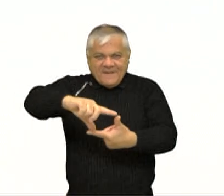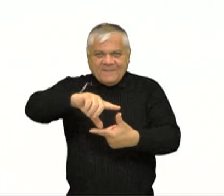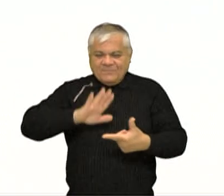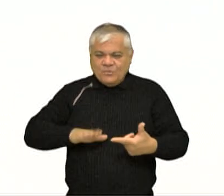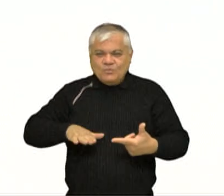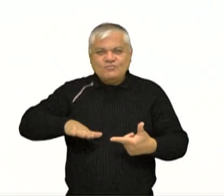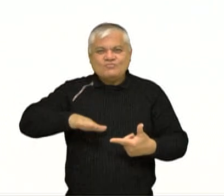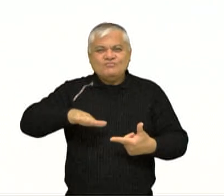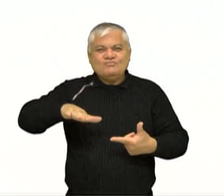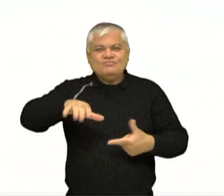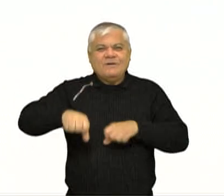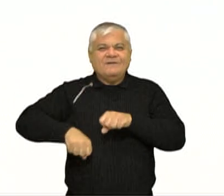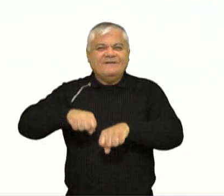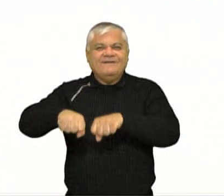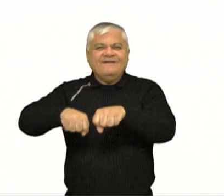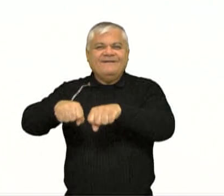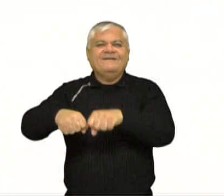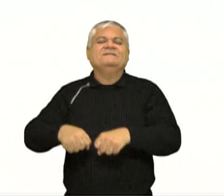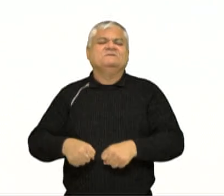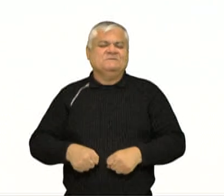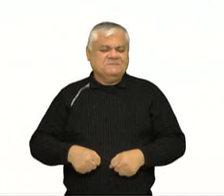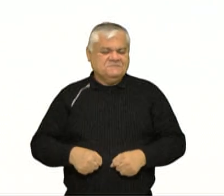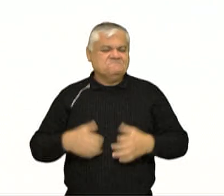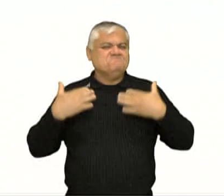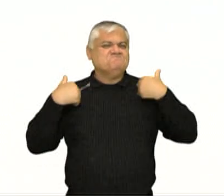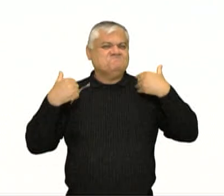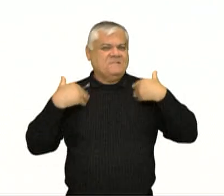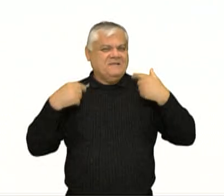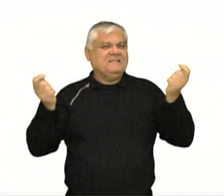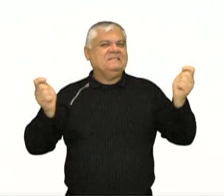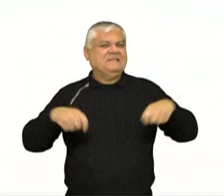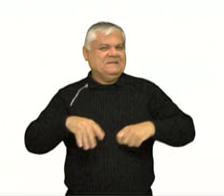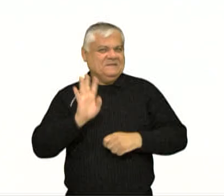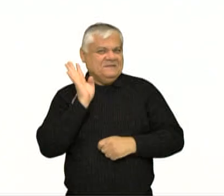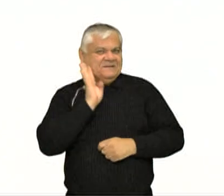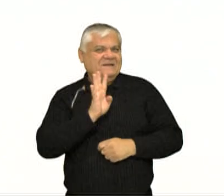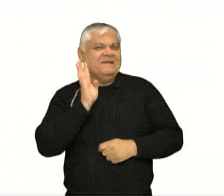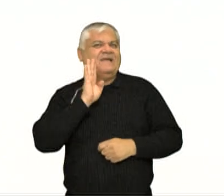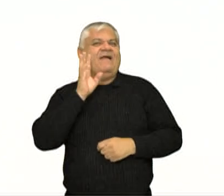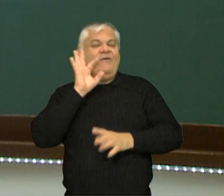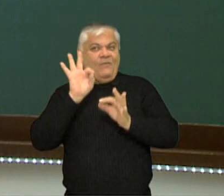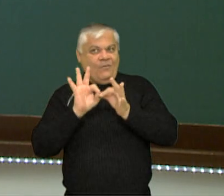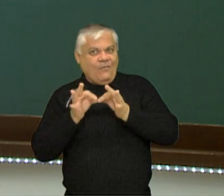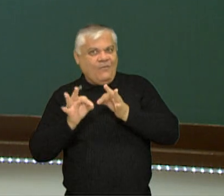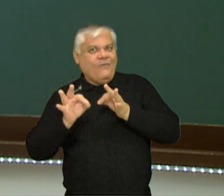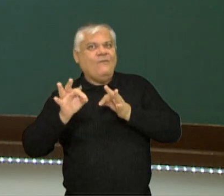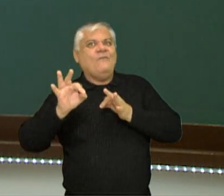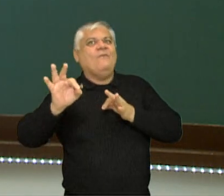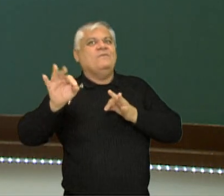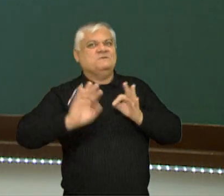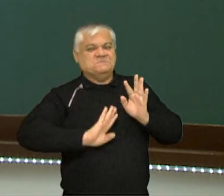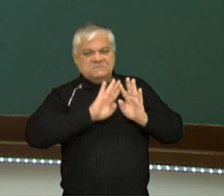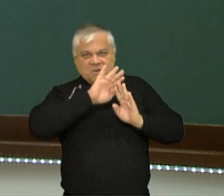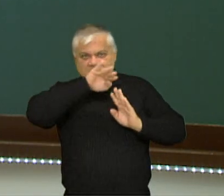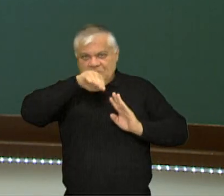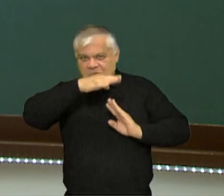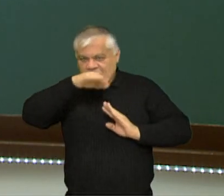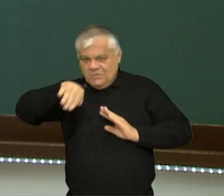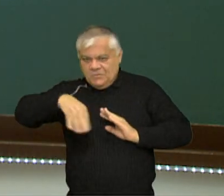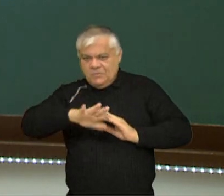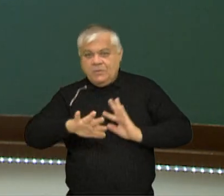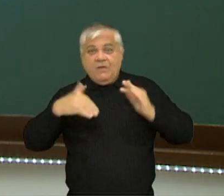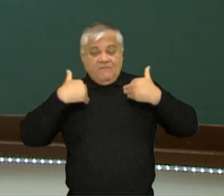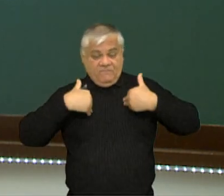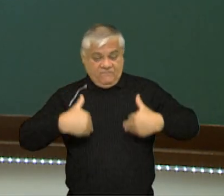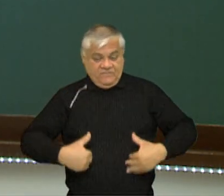né? Também um passeio que vale a pena. Um passeio bem longo, precisa estar preparado fisicamente,